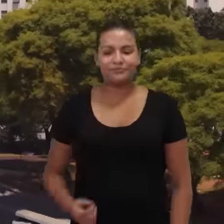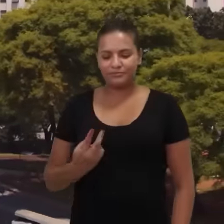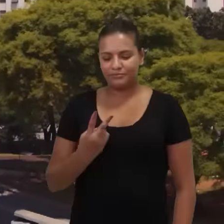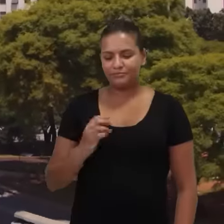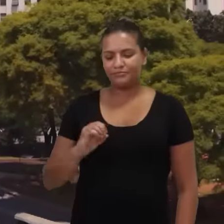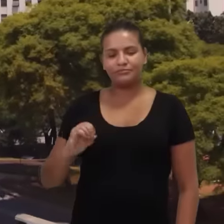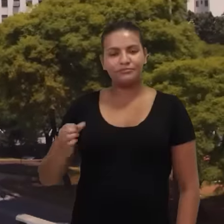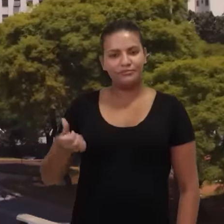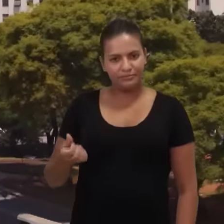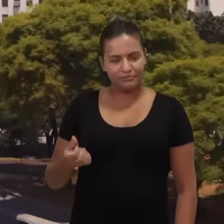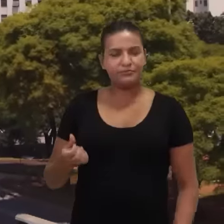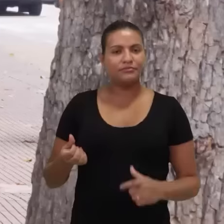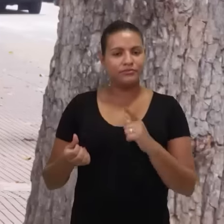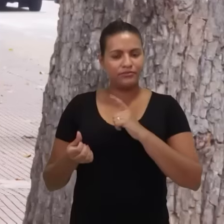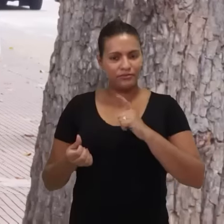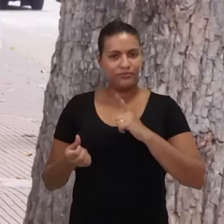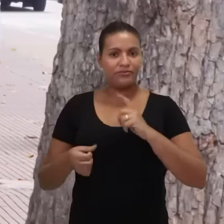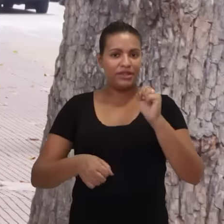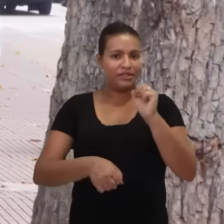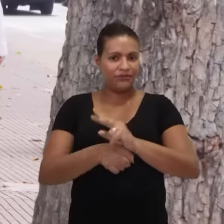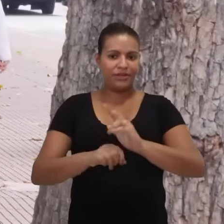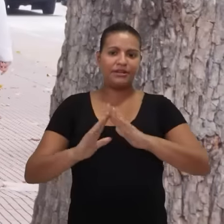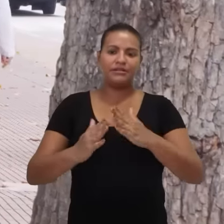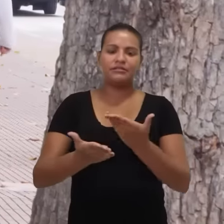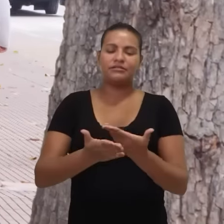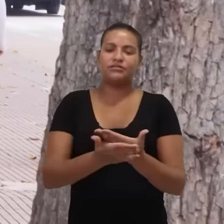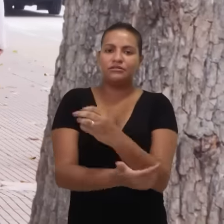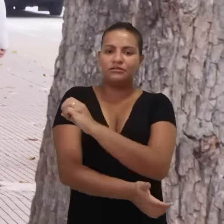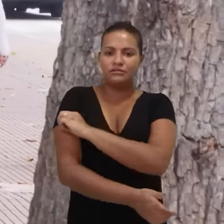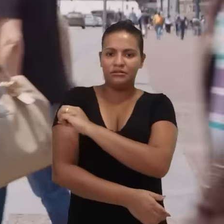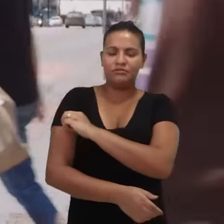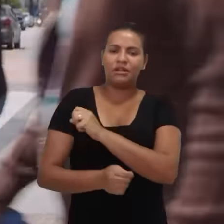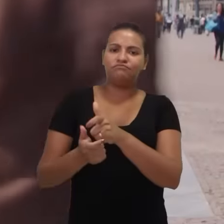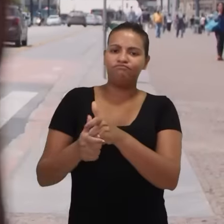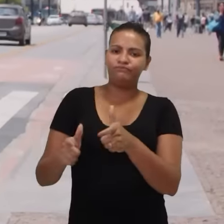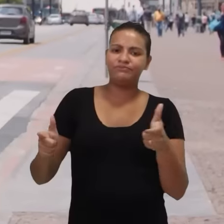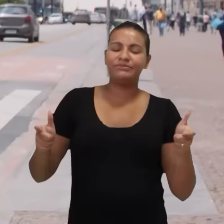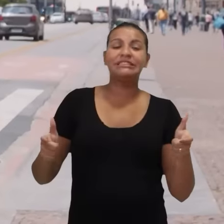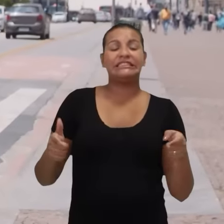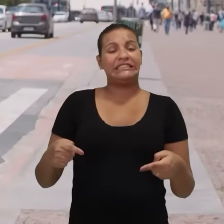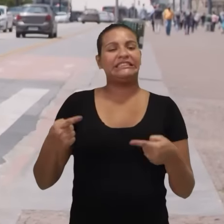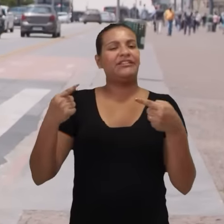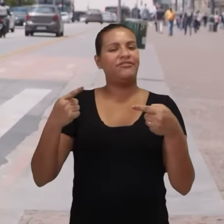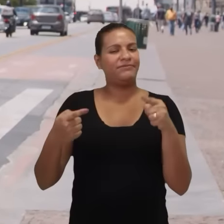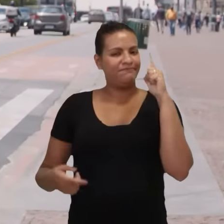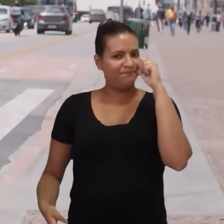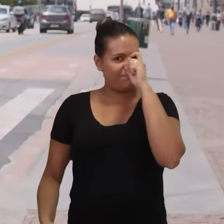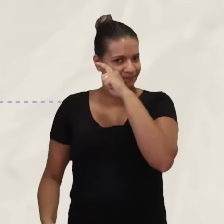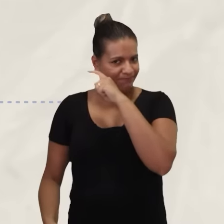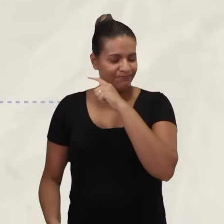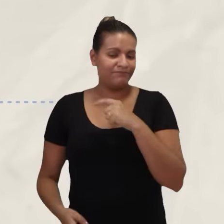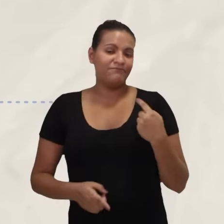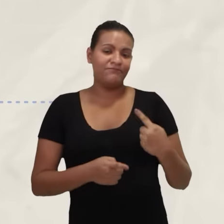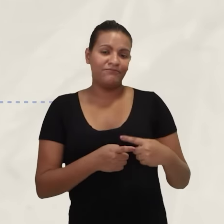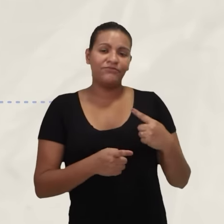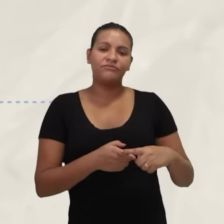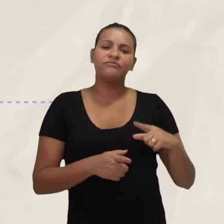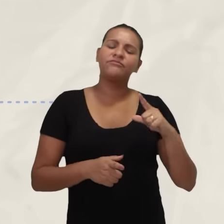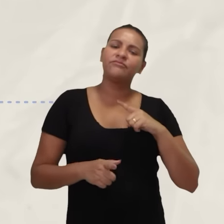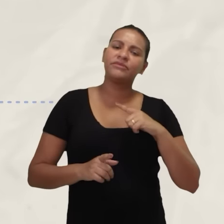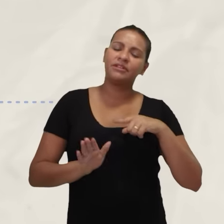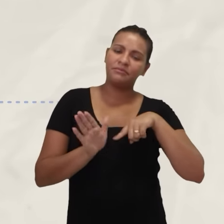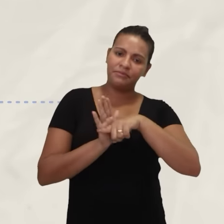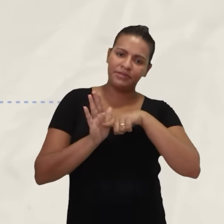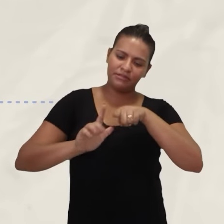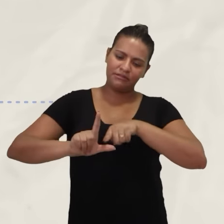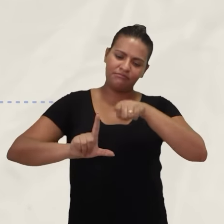Em 2006, o desafio de expansão das vagas em creches em São Paulo era grande e complexo, como a própria cidade. Estimativas